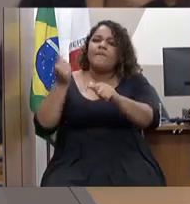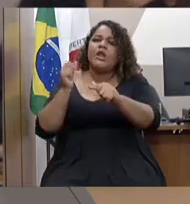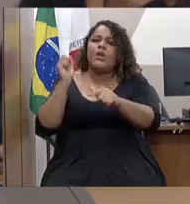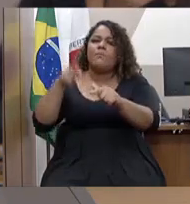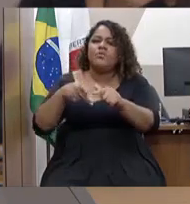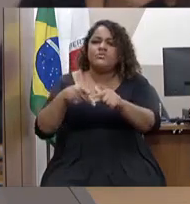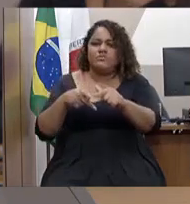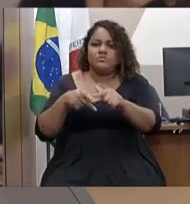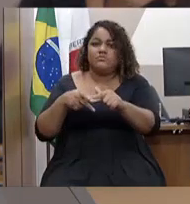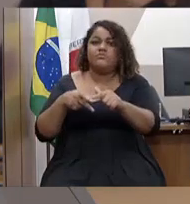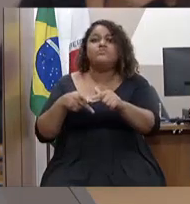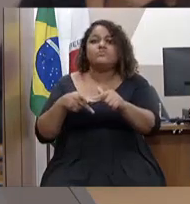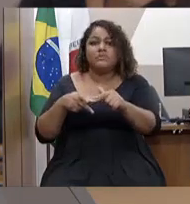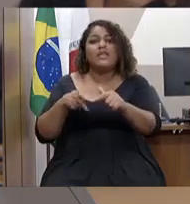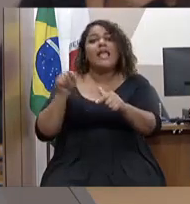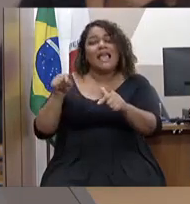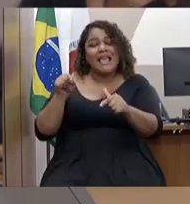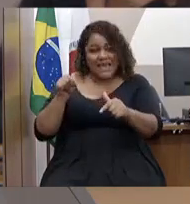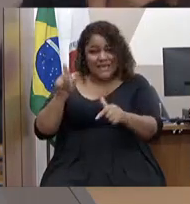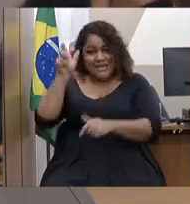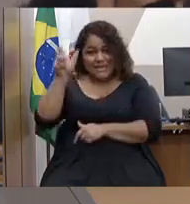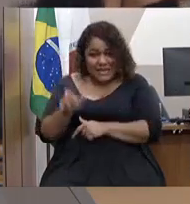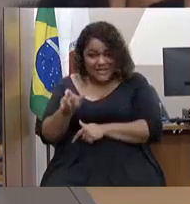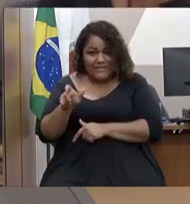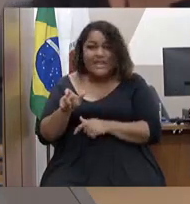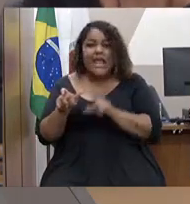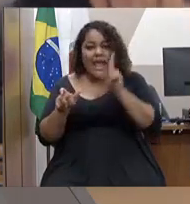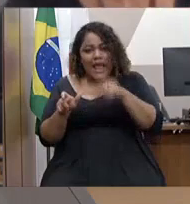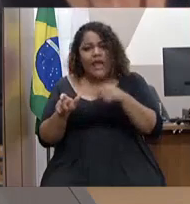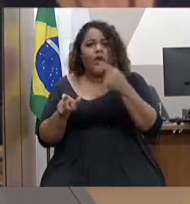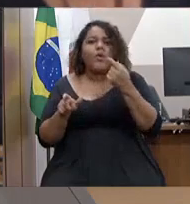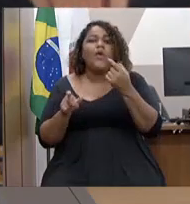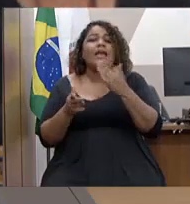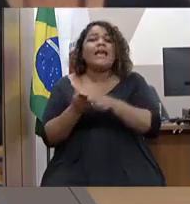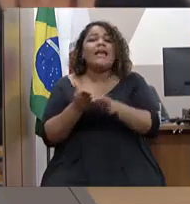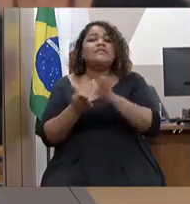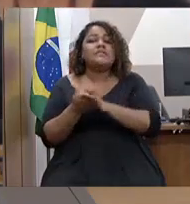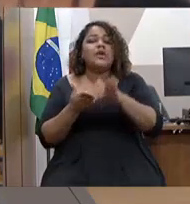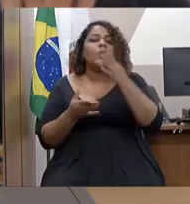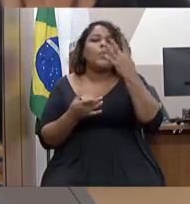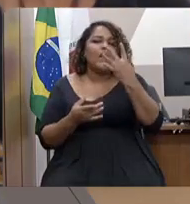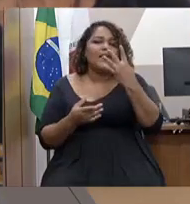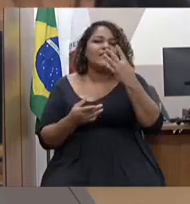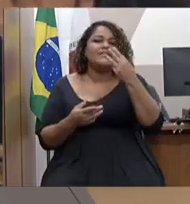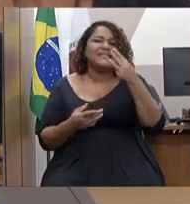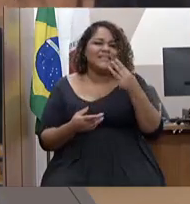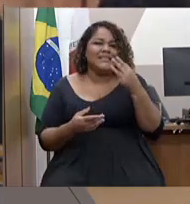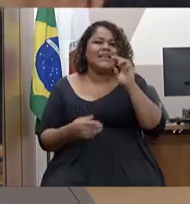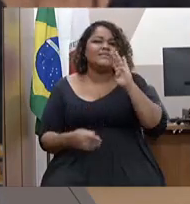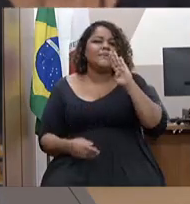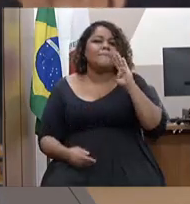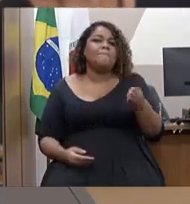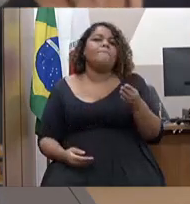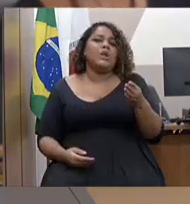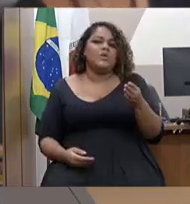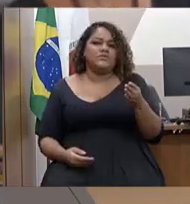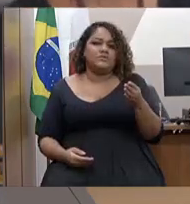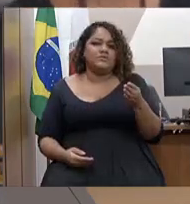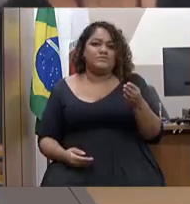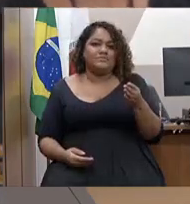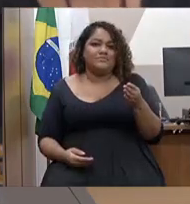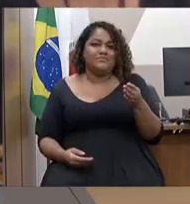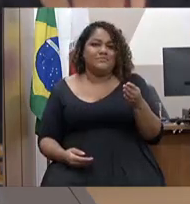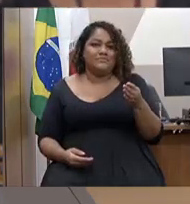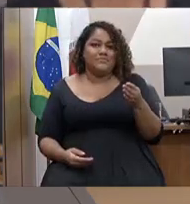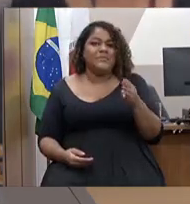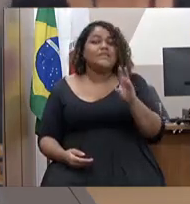43 bi em nos últimos cinco anos tá gastamos em um ano apenas só